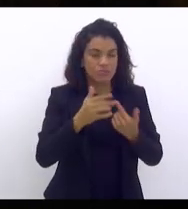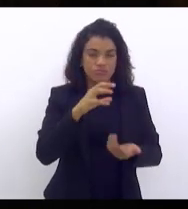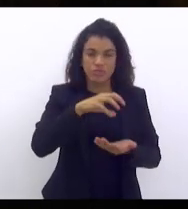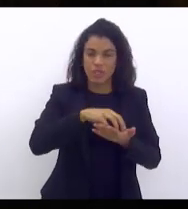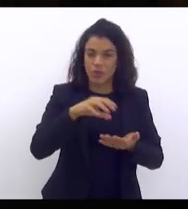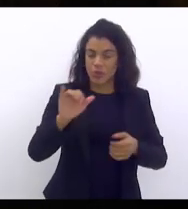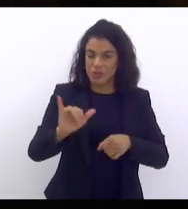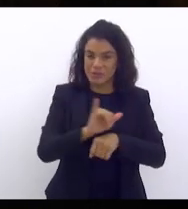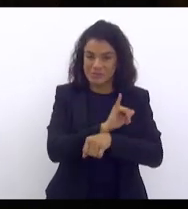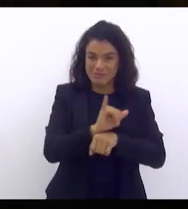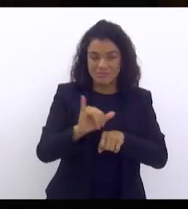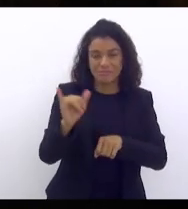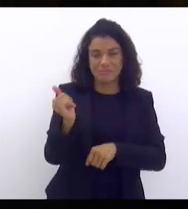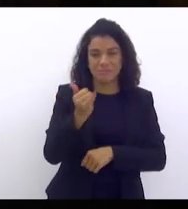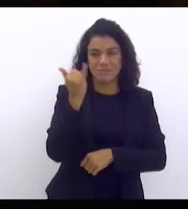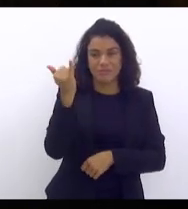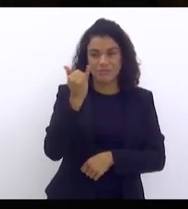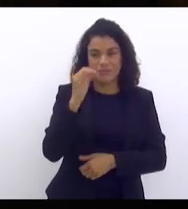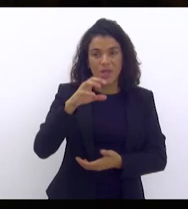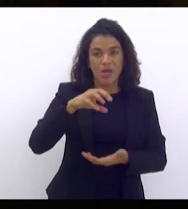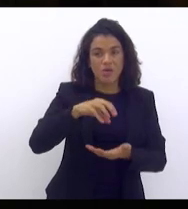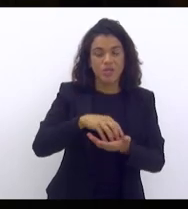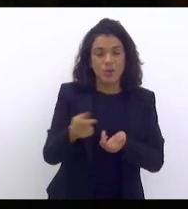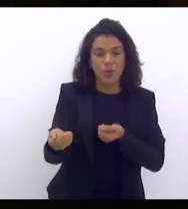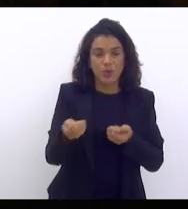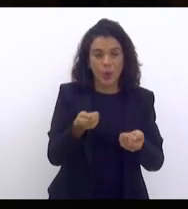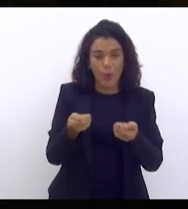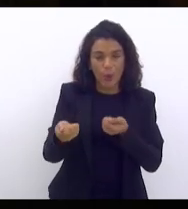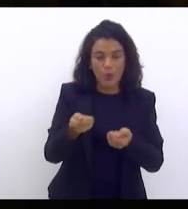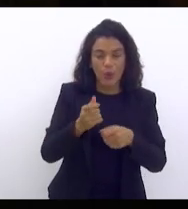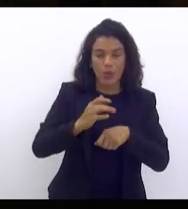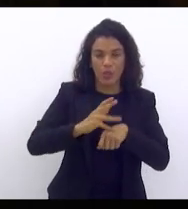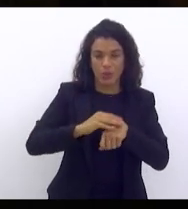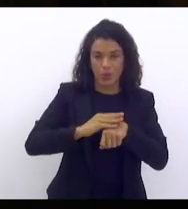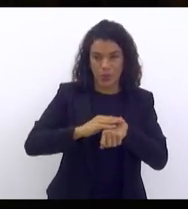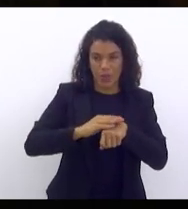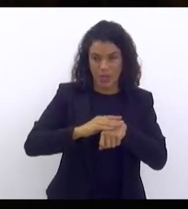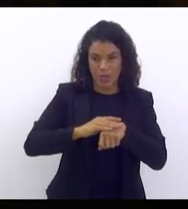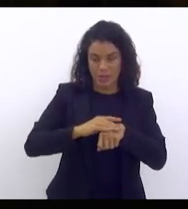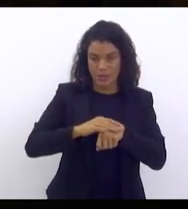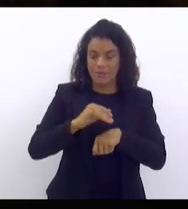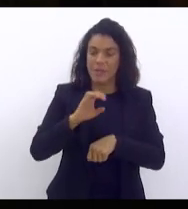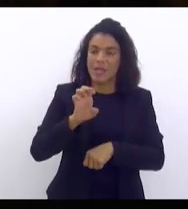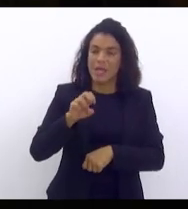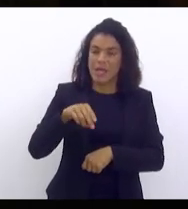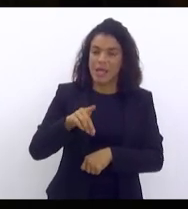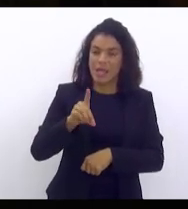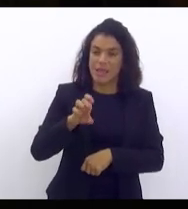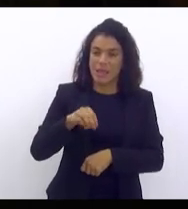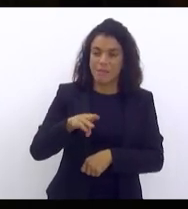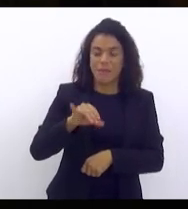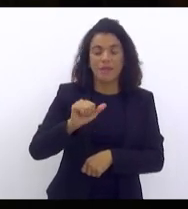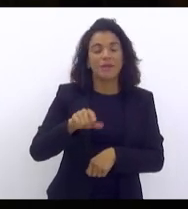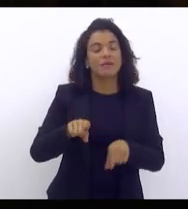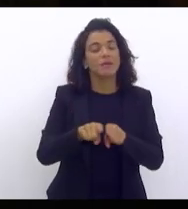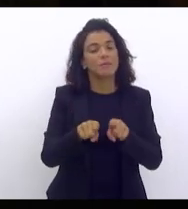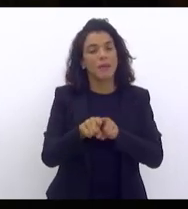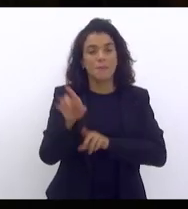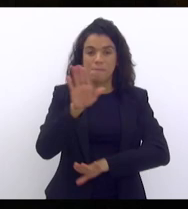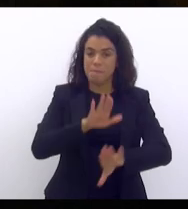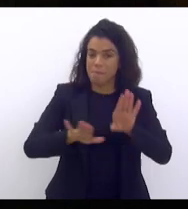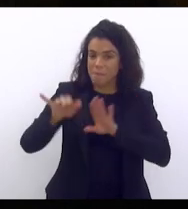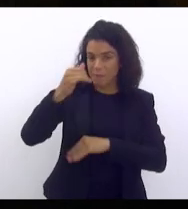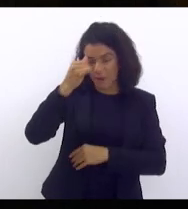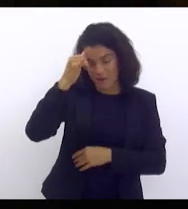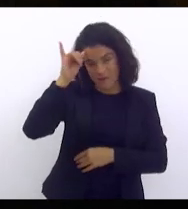e importante, que é o setor de controle das doenças, no caso das endemias, e da prevenção, também no caso dos